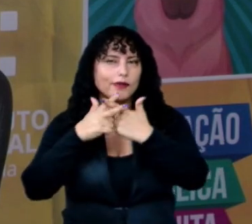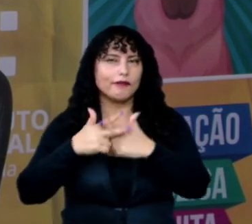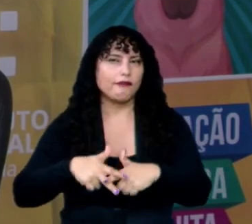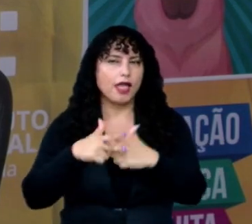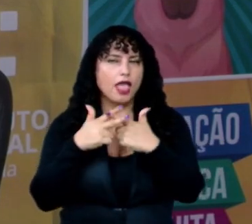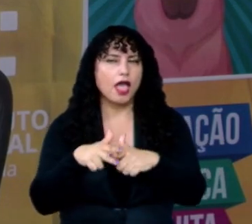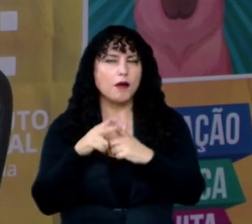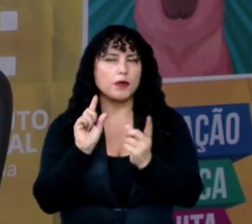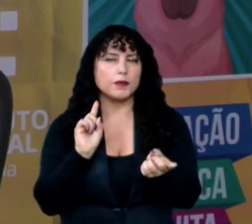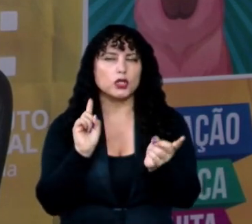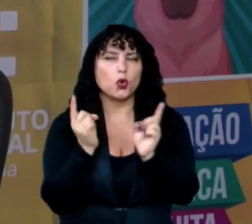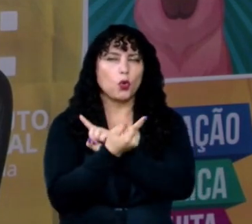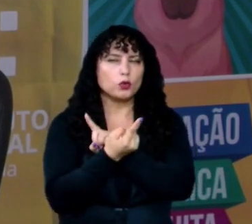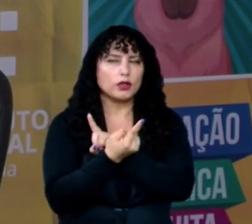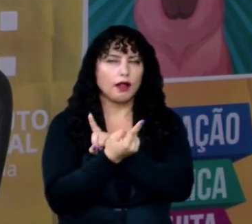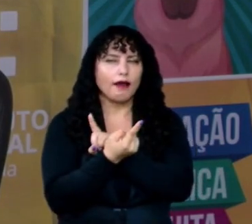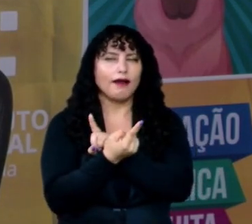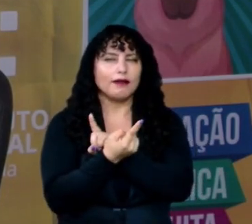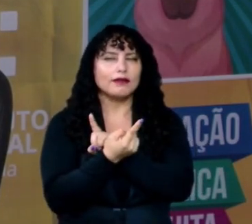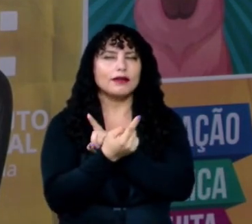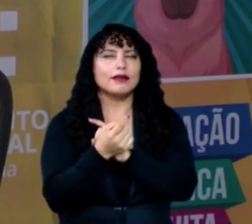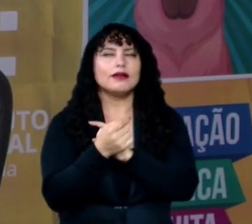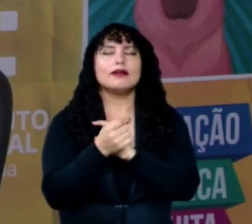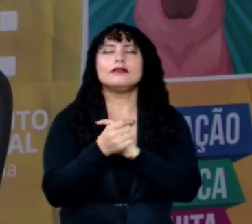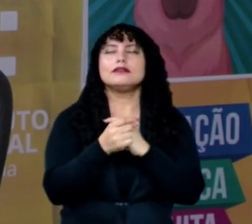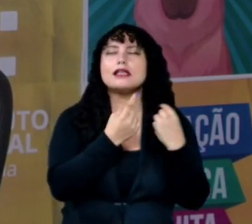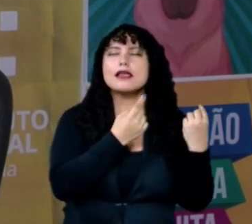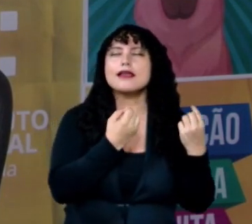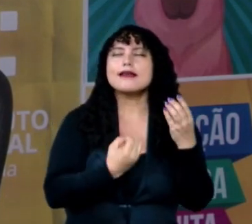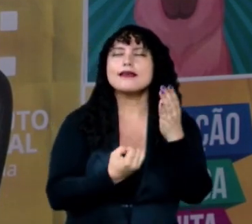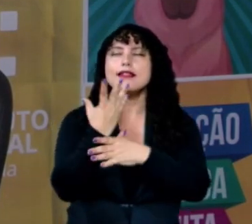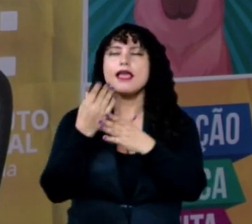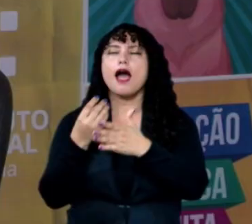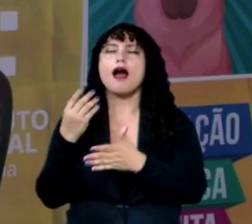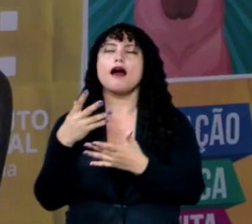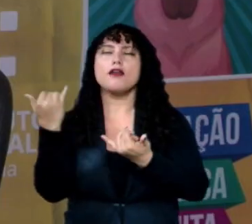ferramenta contrária, né, de geração de desinformação.